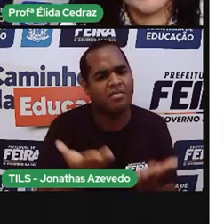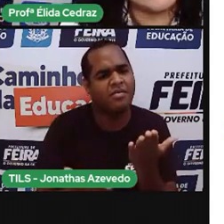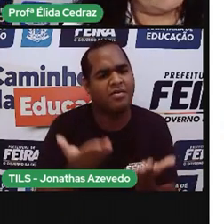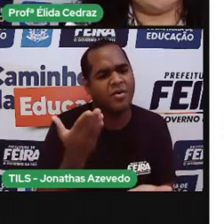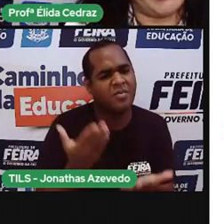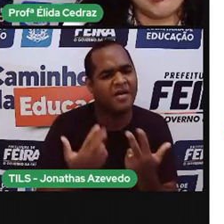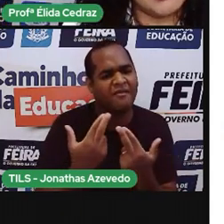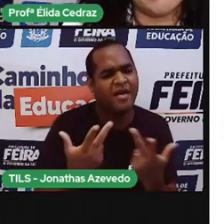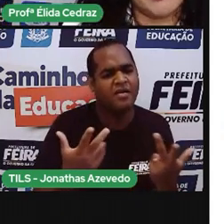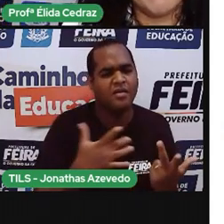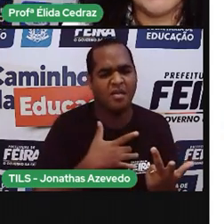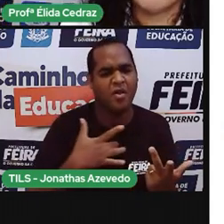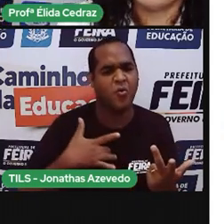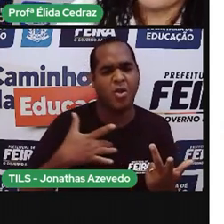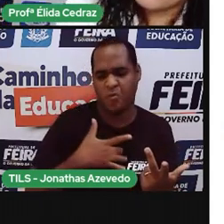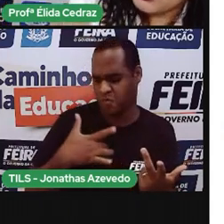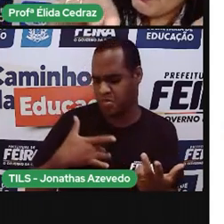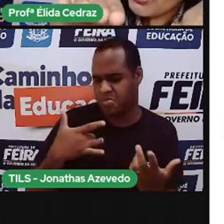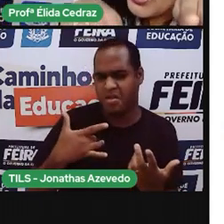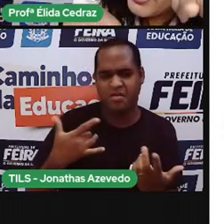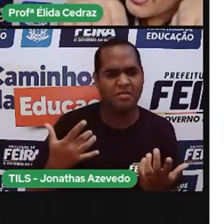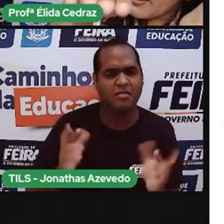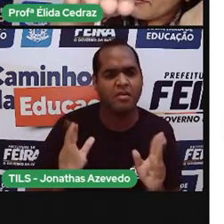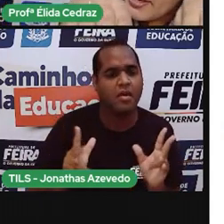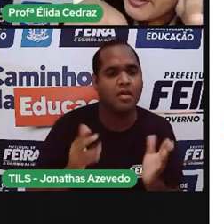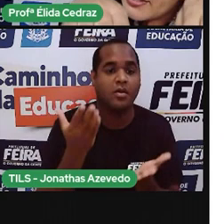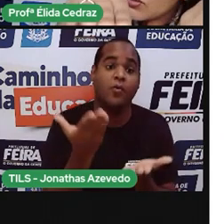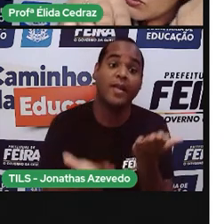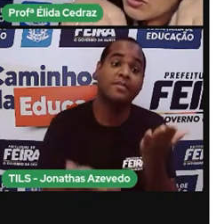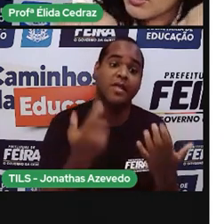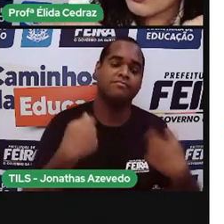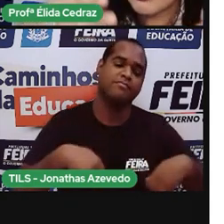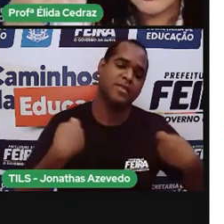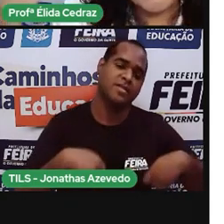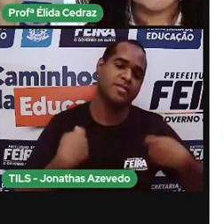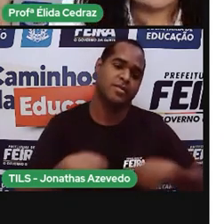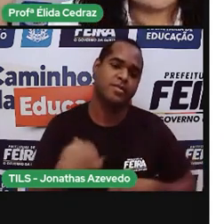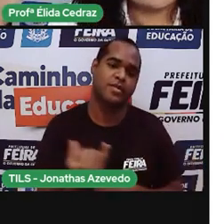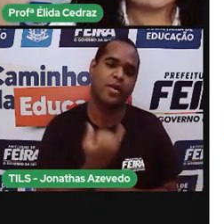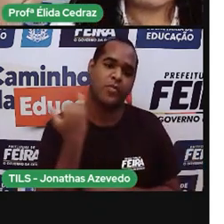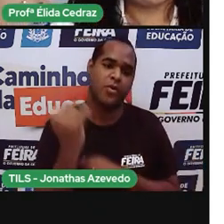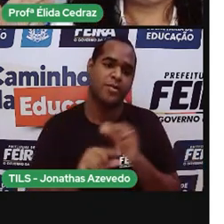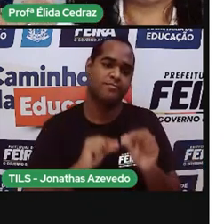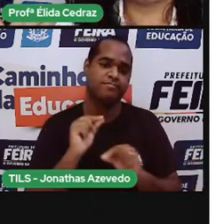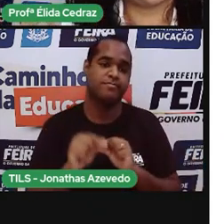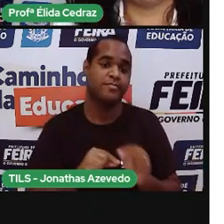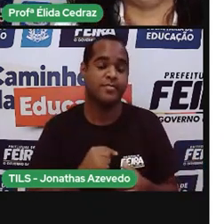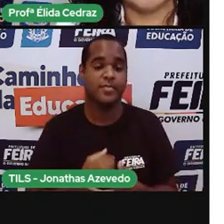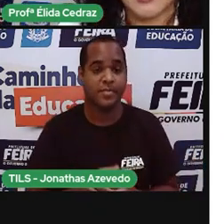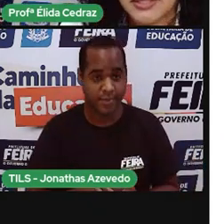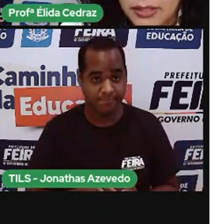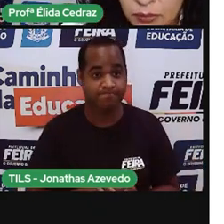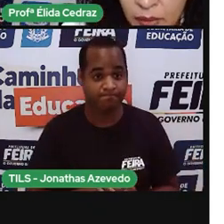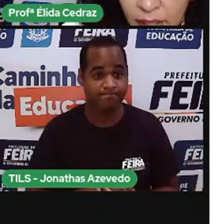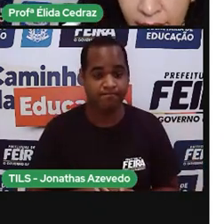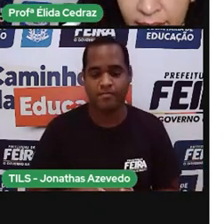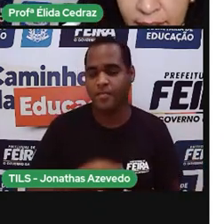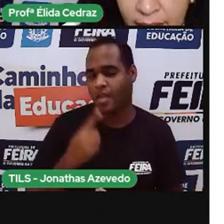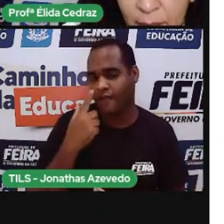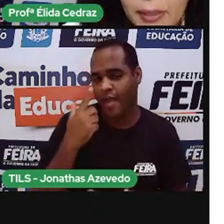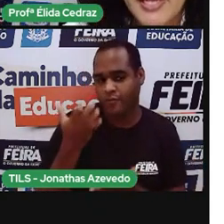só coisa saudável, saudável não. A gente pode equilibrar isso, ó, e manter uma